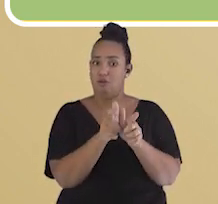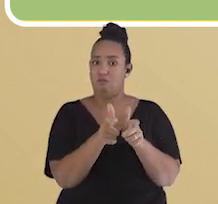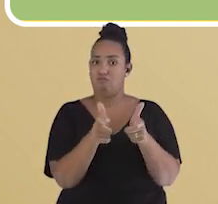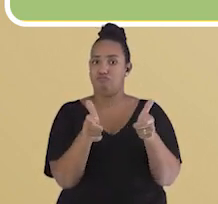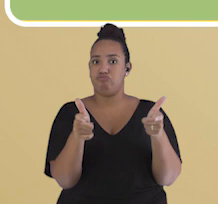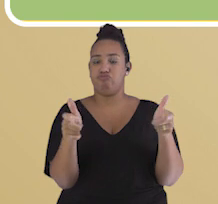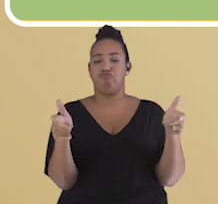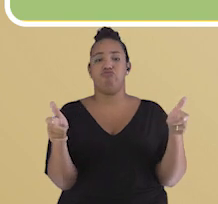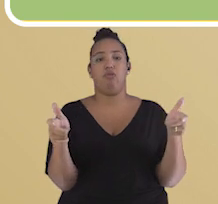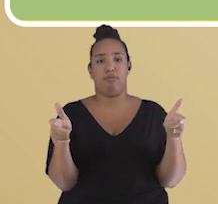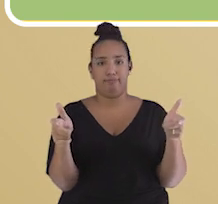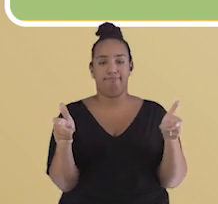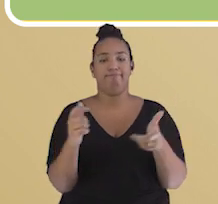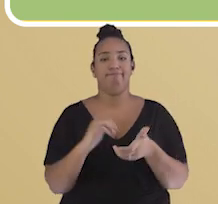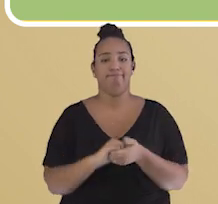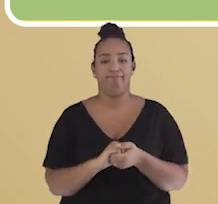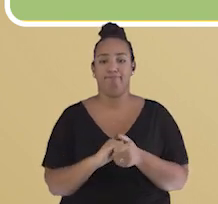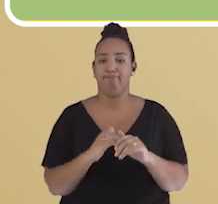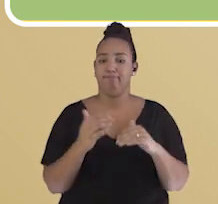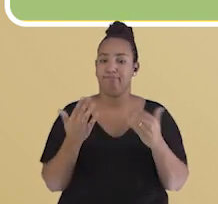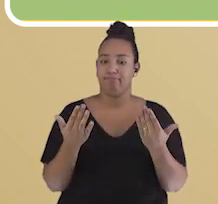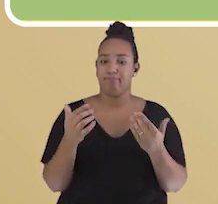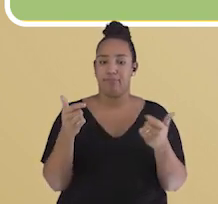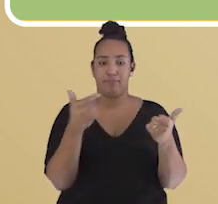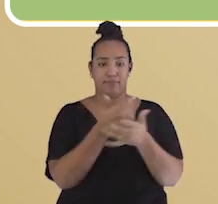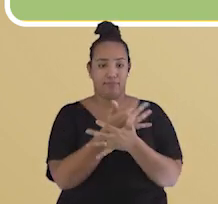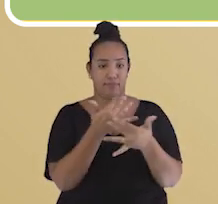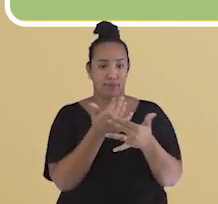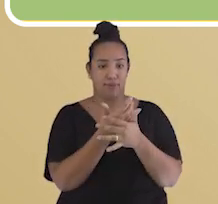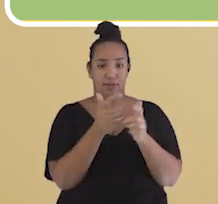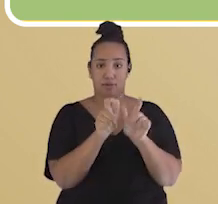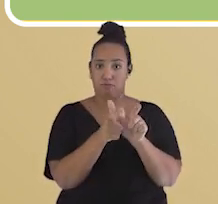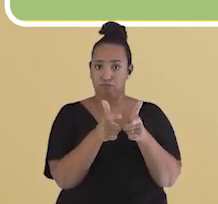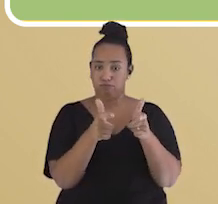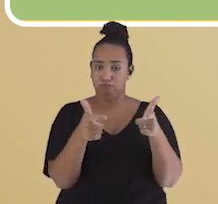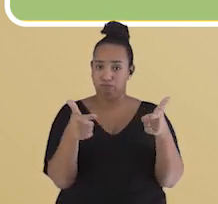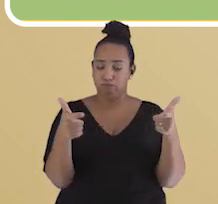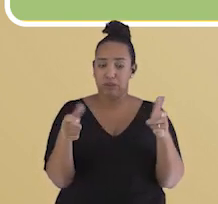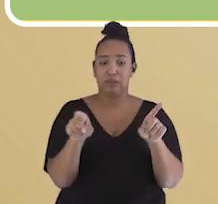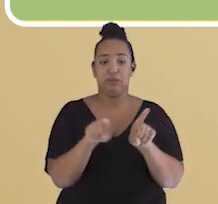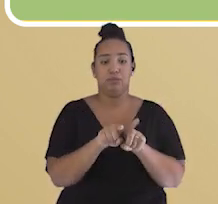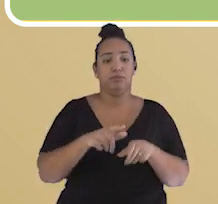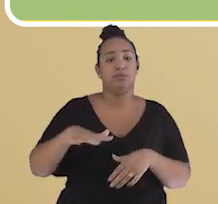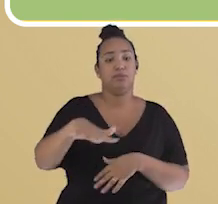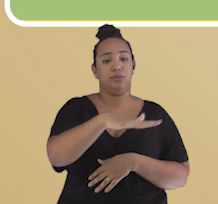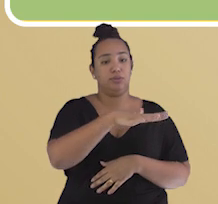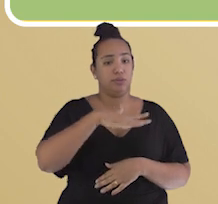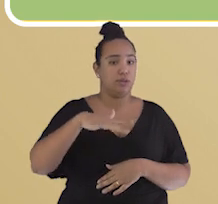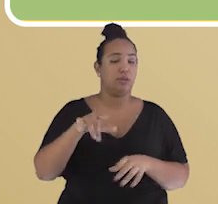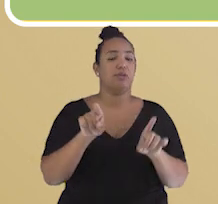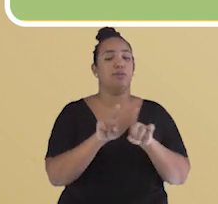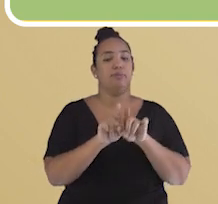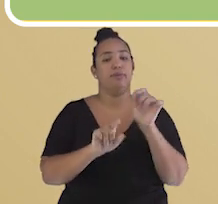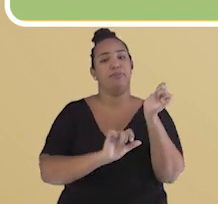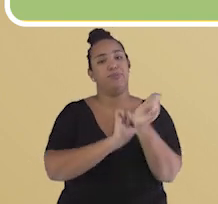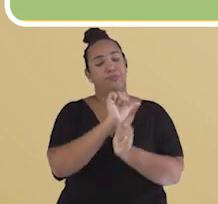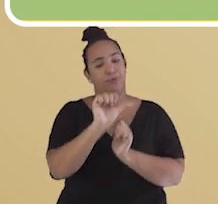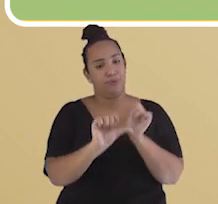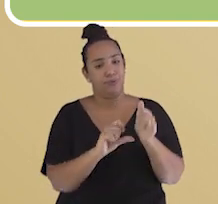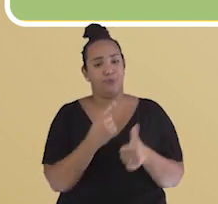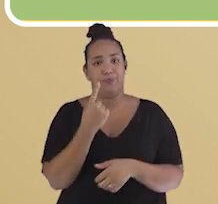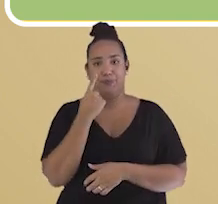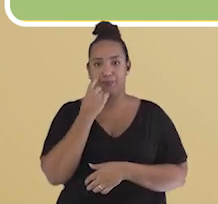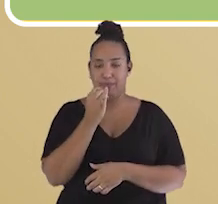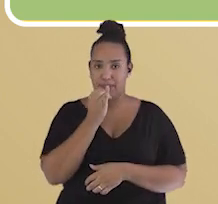a quantidade de pessoas que realizou e ainda realiza o êxodo rural foi aumentando significativamente. Então,